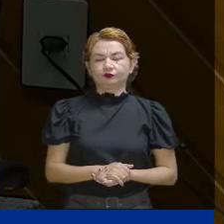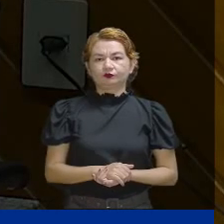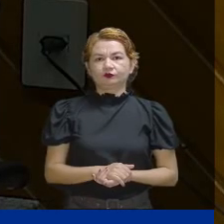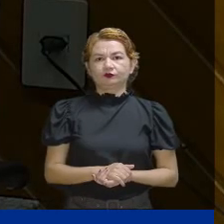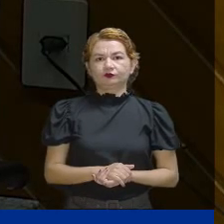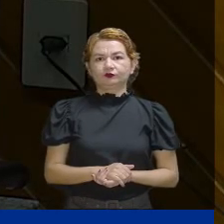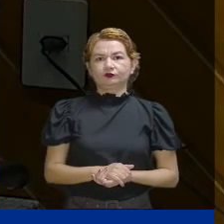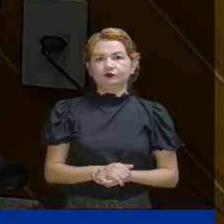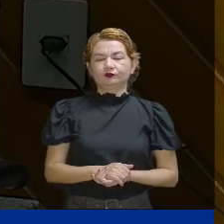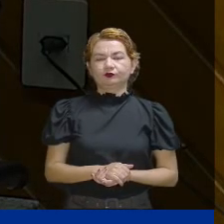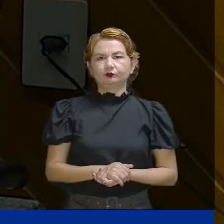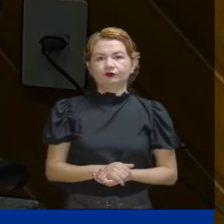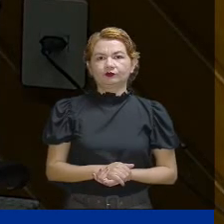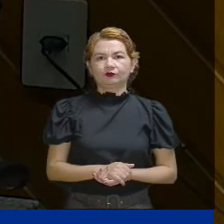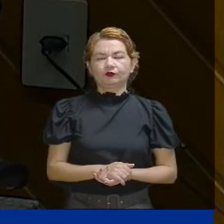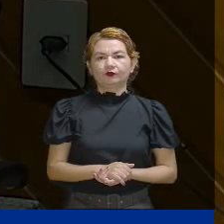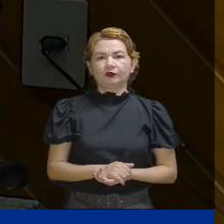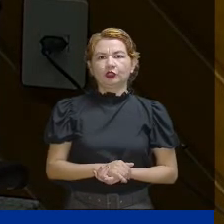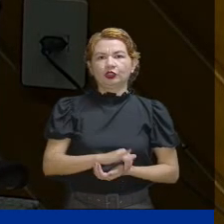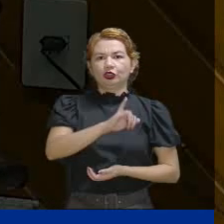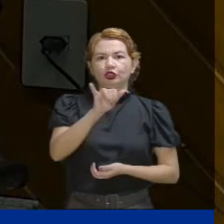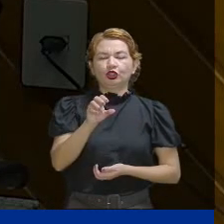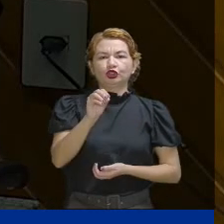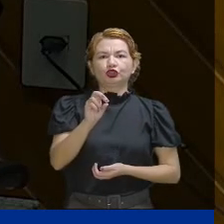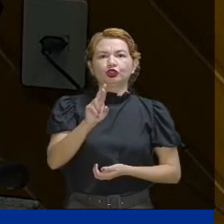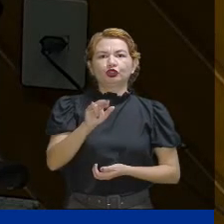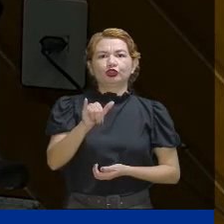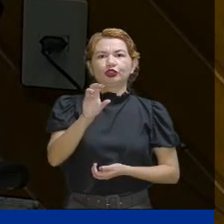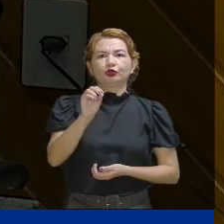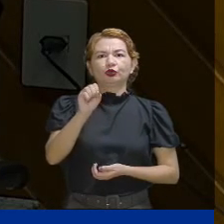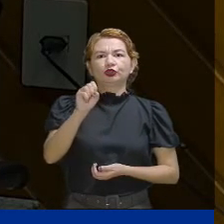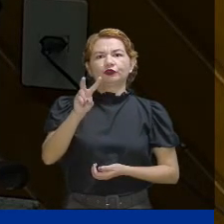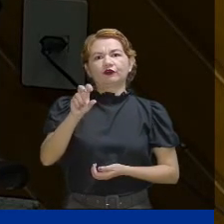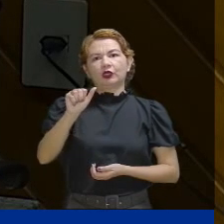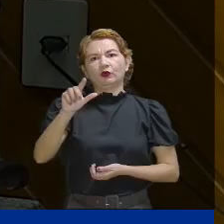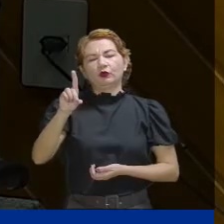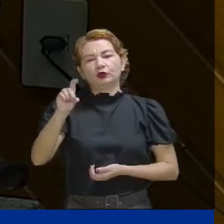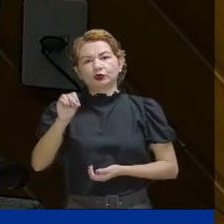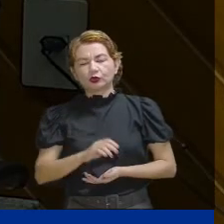por Orisvaldo Queiroz Oeiras, contra o acordo 8377,